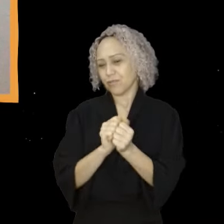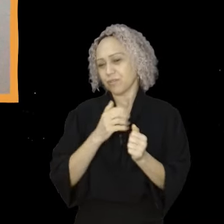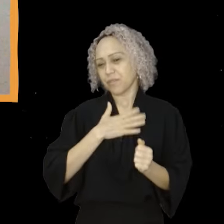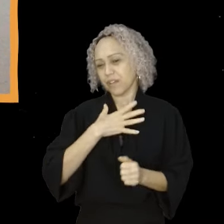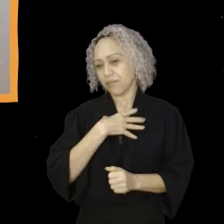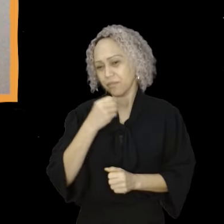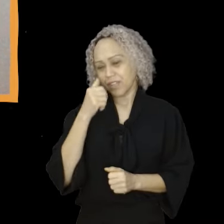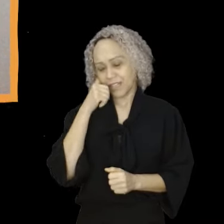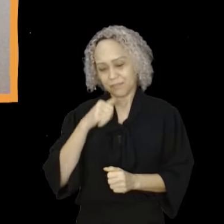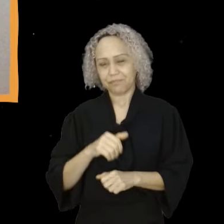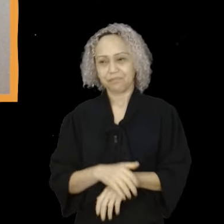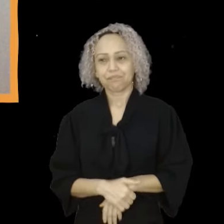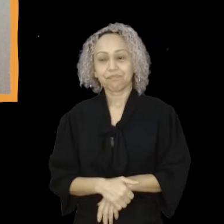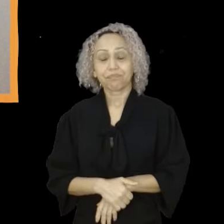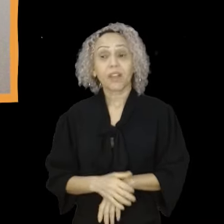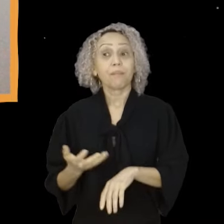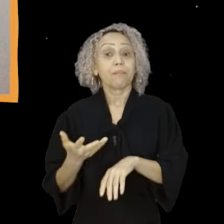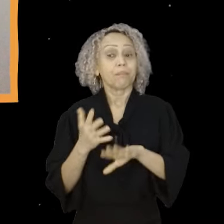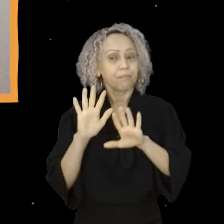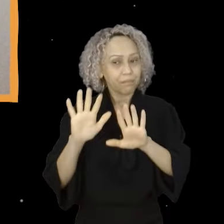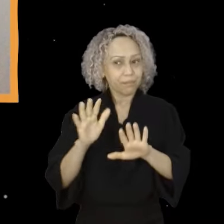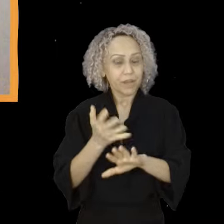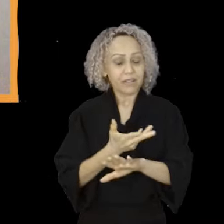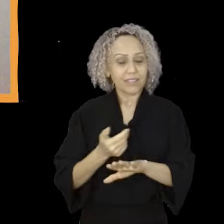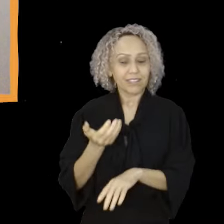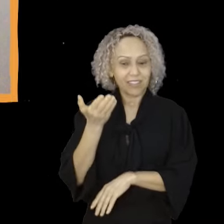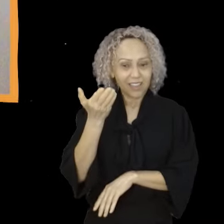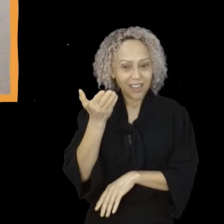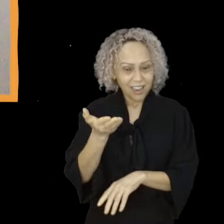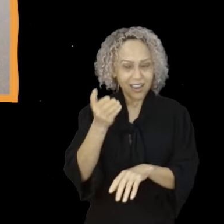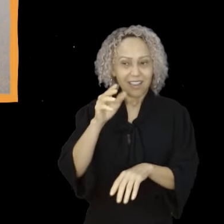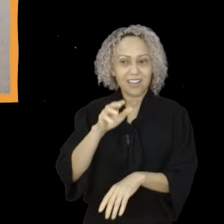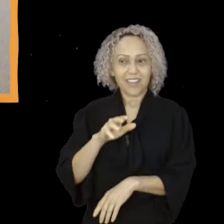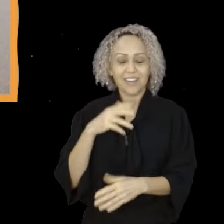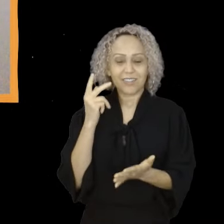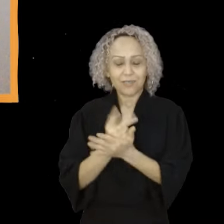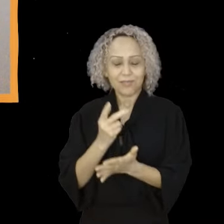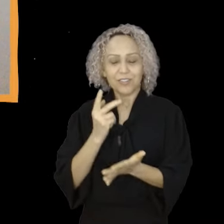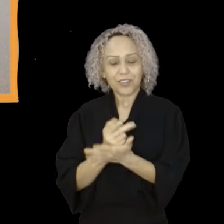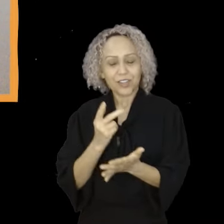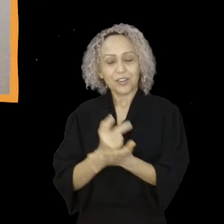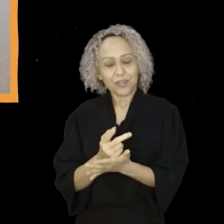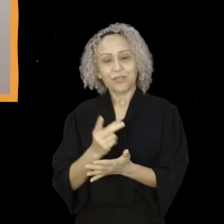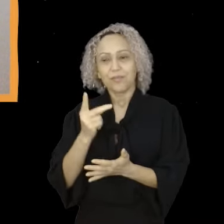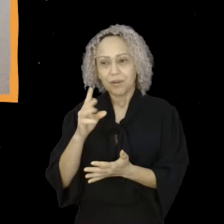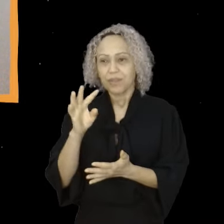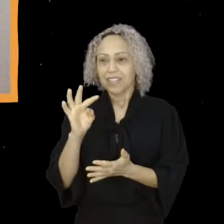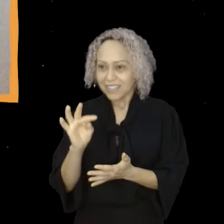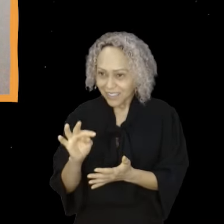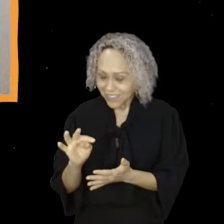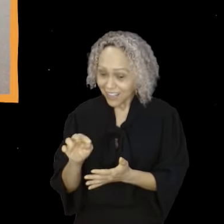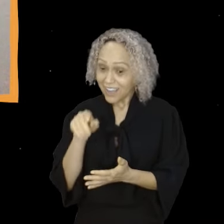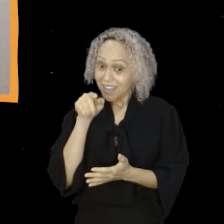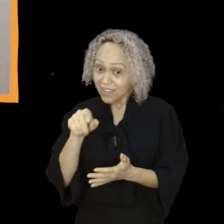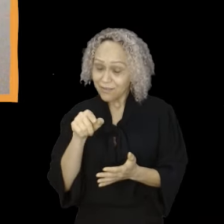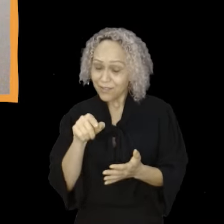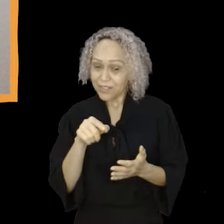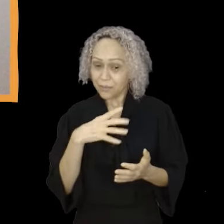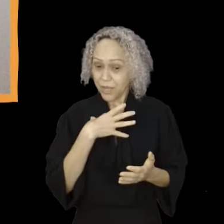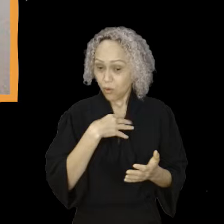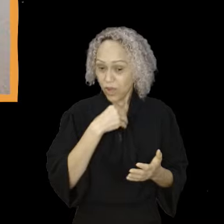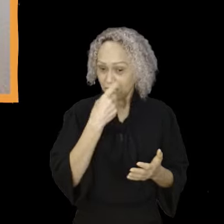Maravilhosa. E tem um detalhe, além de continuar petista, você também engajou a sua filha na luta por um Brasil melhor, com mais respeito por